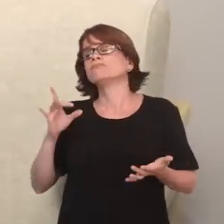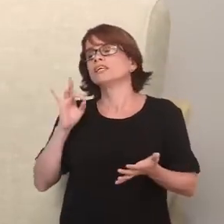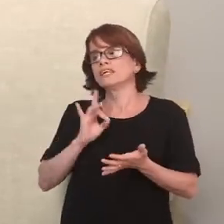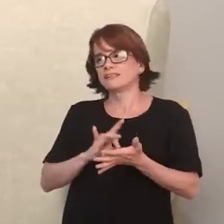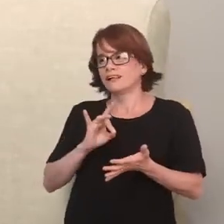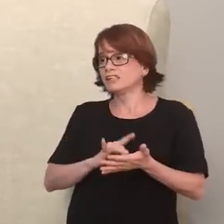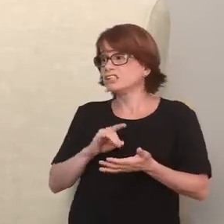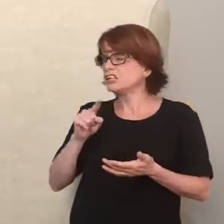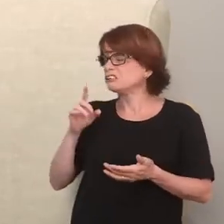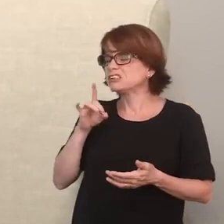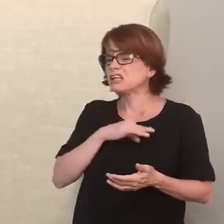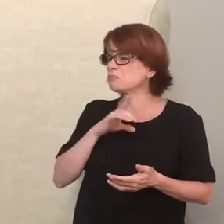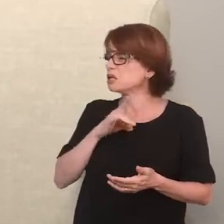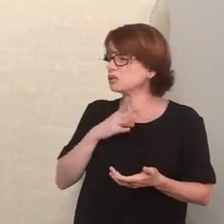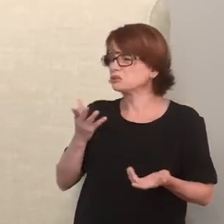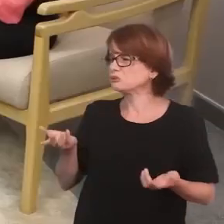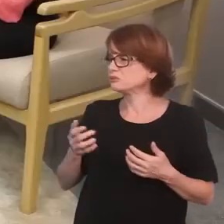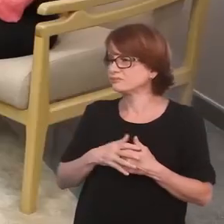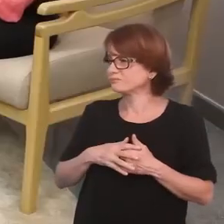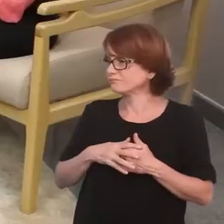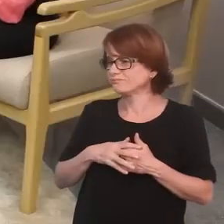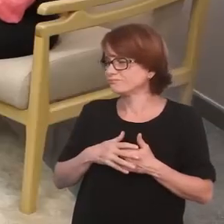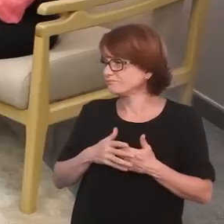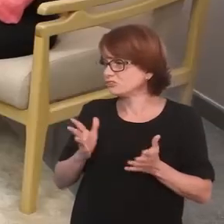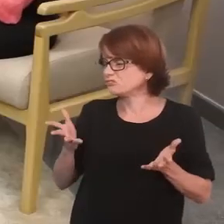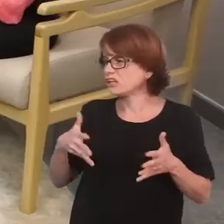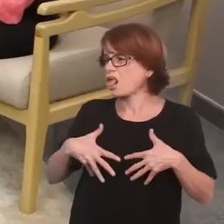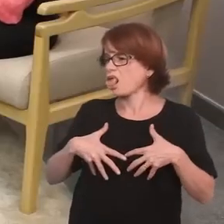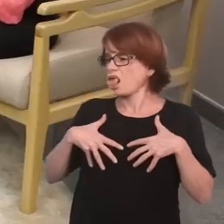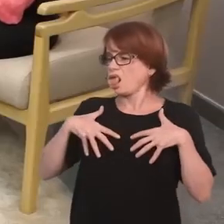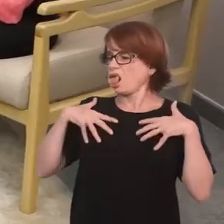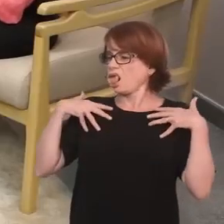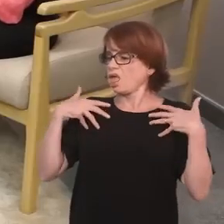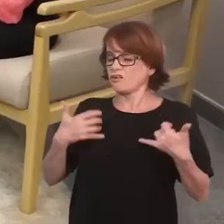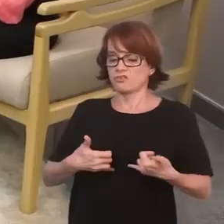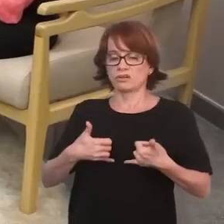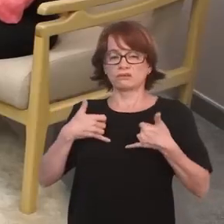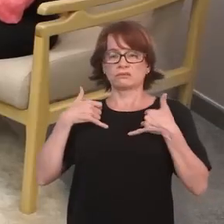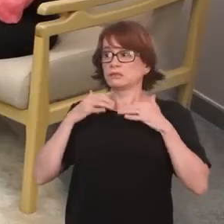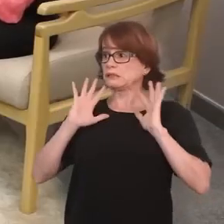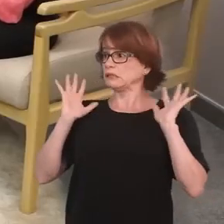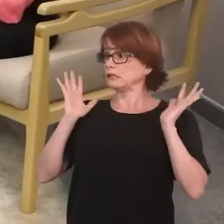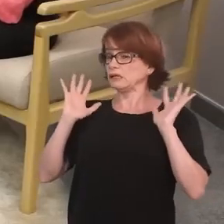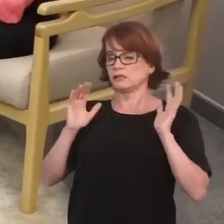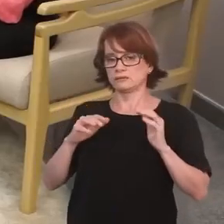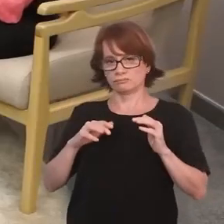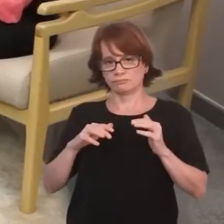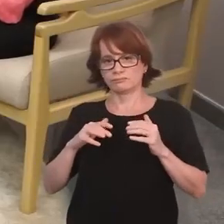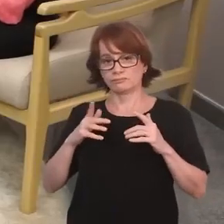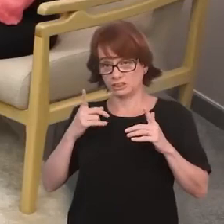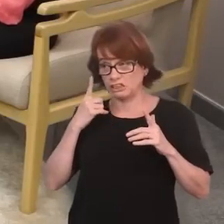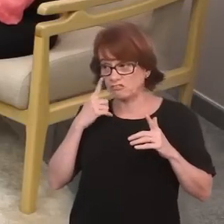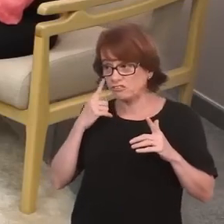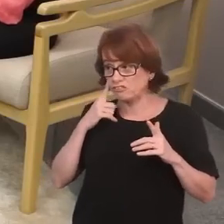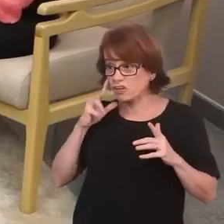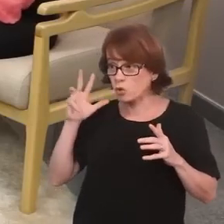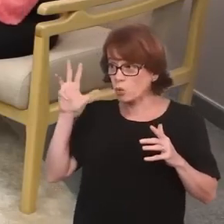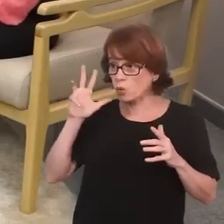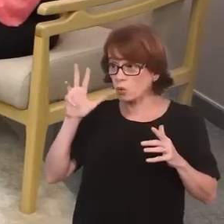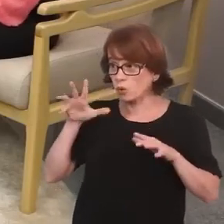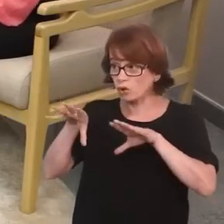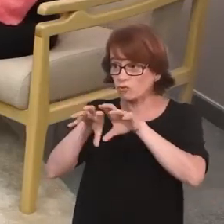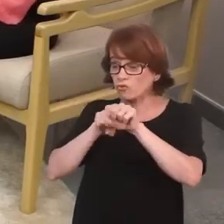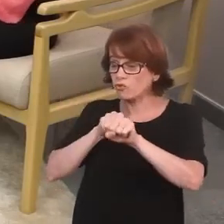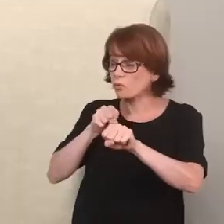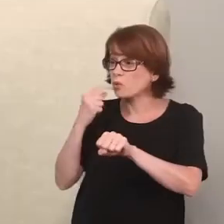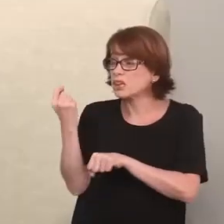bastão, de passar a bola, né? E não tem vaidade também. Não tem vaidade, Exatamente. Porque outros querem Você vê aí tudo que o Lula não formou um líder. Eles tiveram